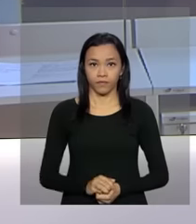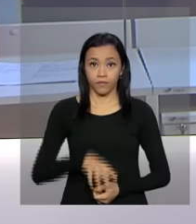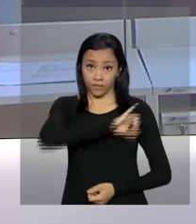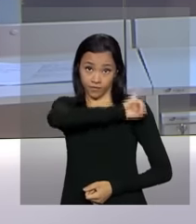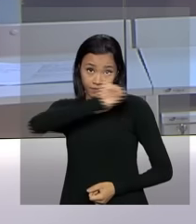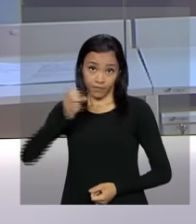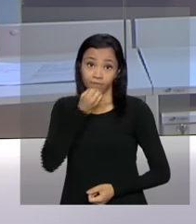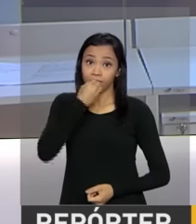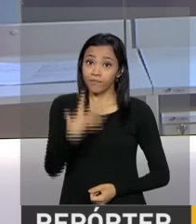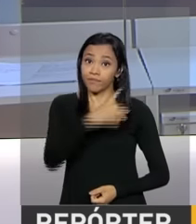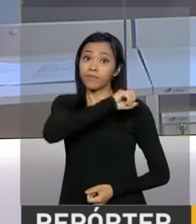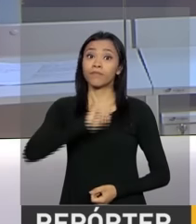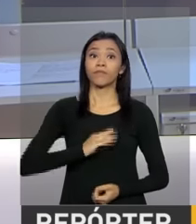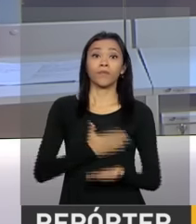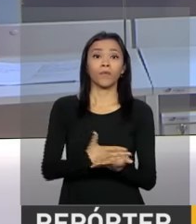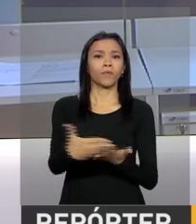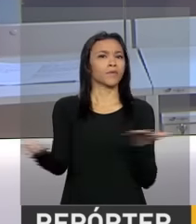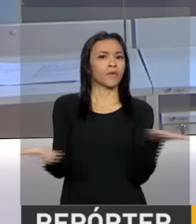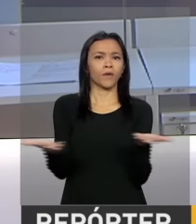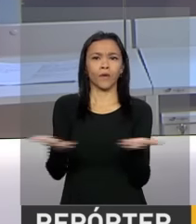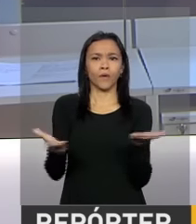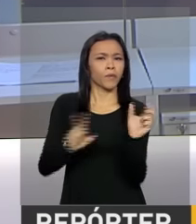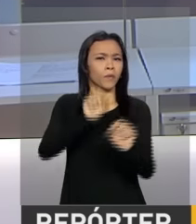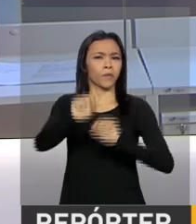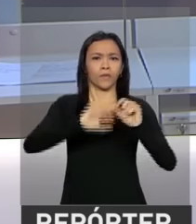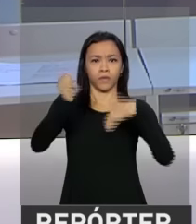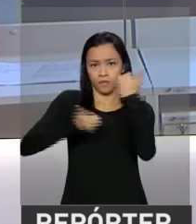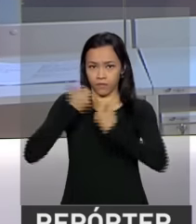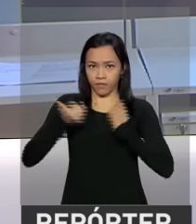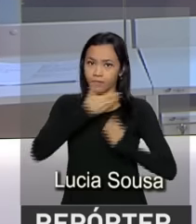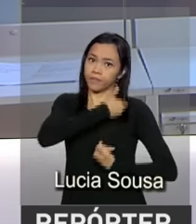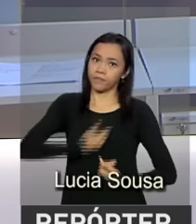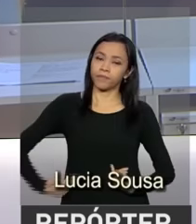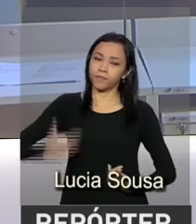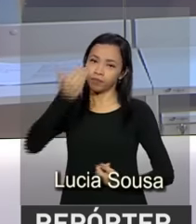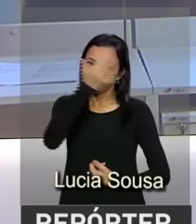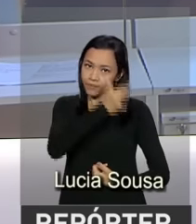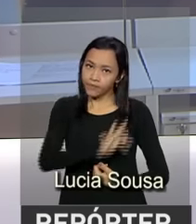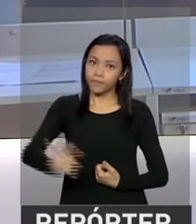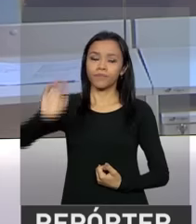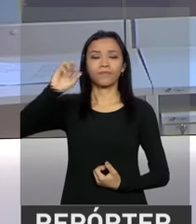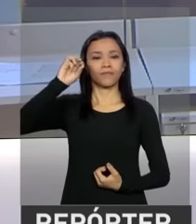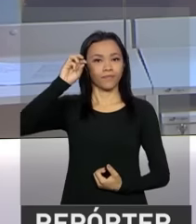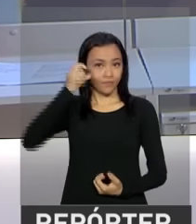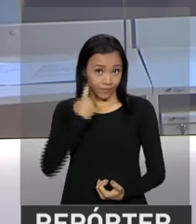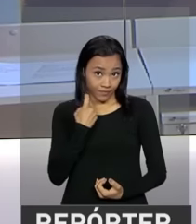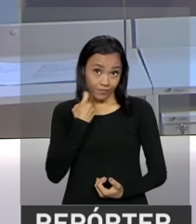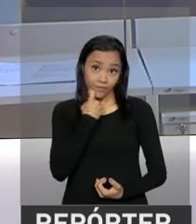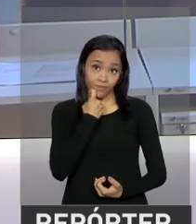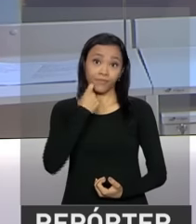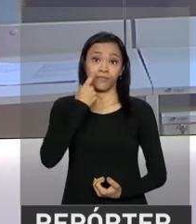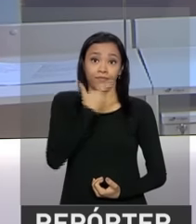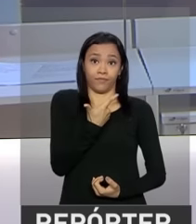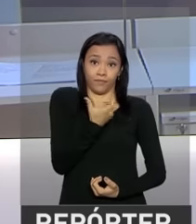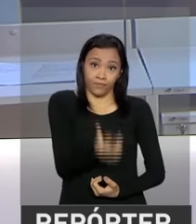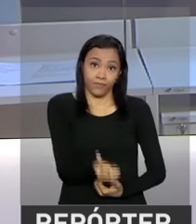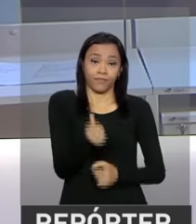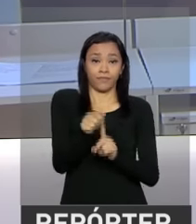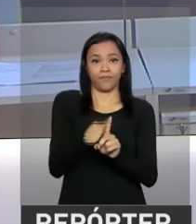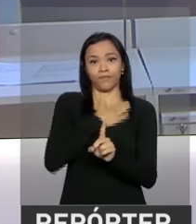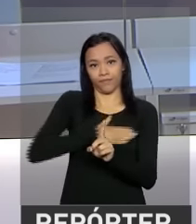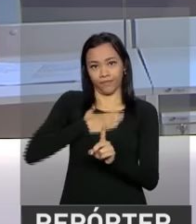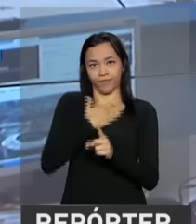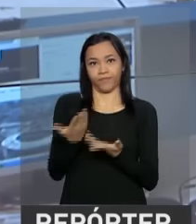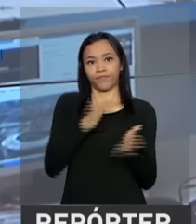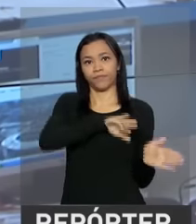Olá bom dia começa agora o repórter NBR e as notícias do Governo Federal desta sexta-feira 26 de